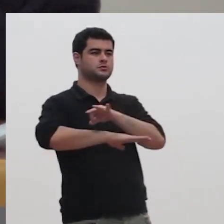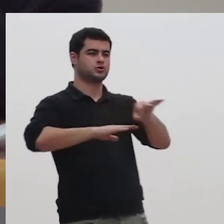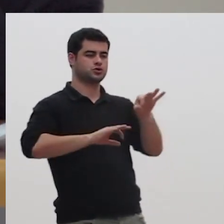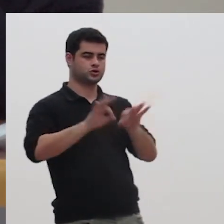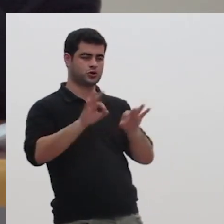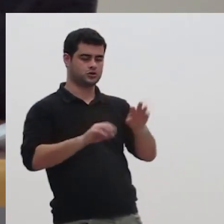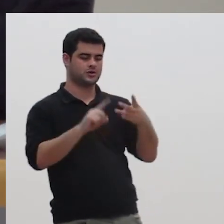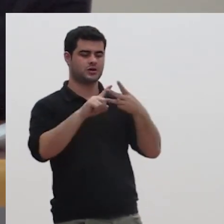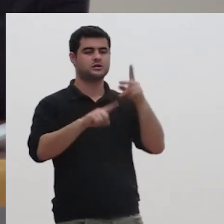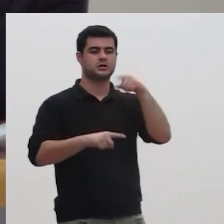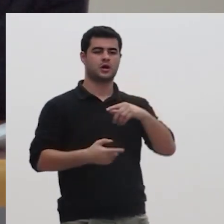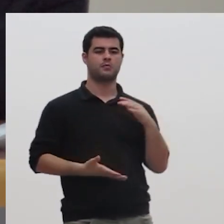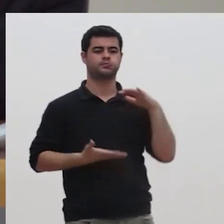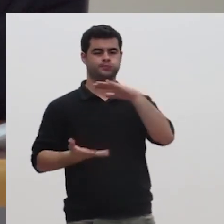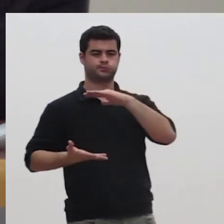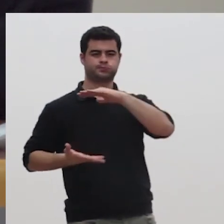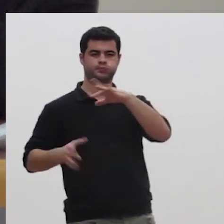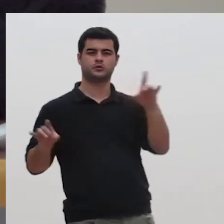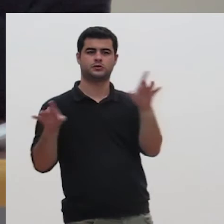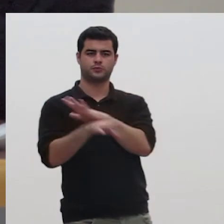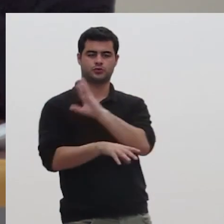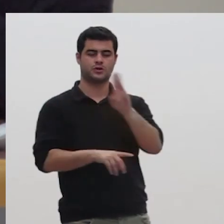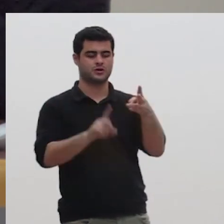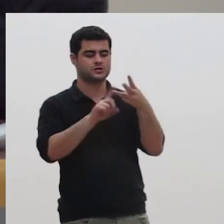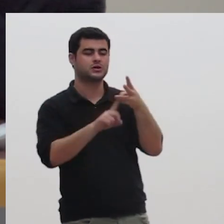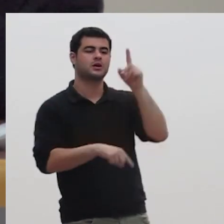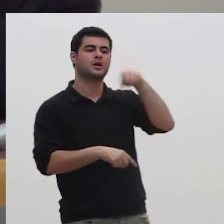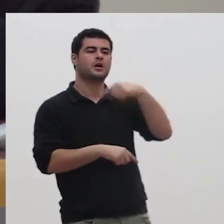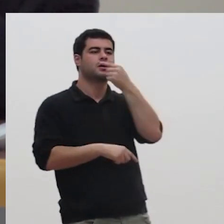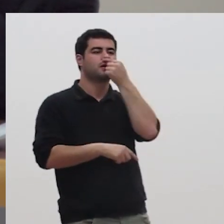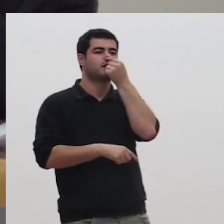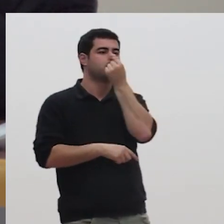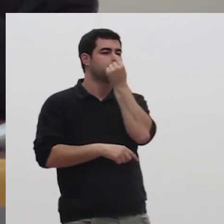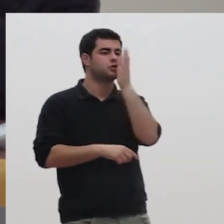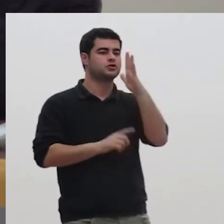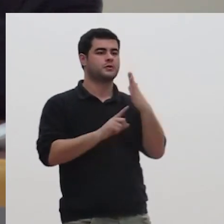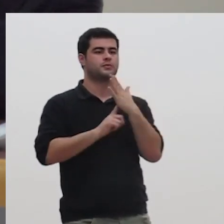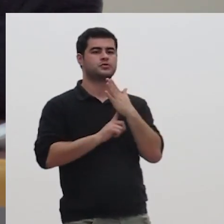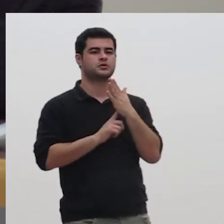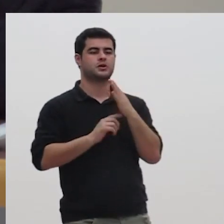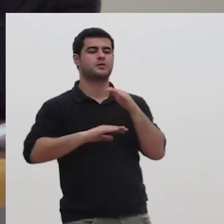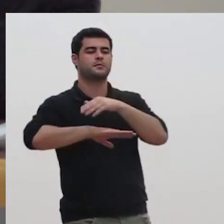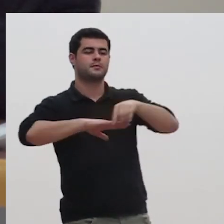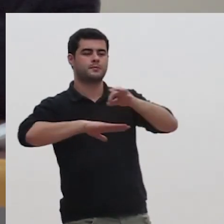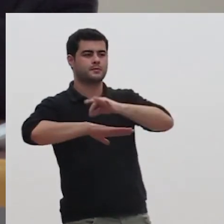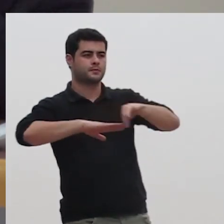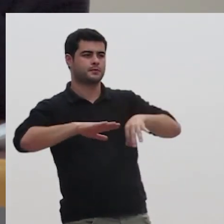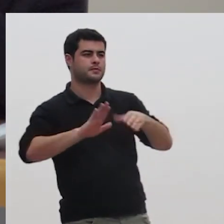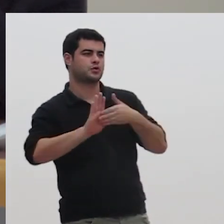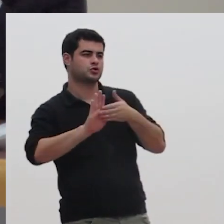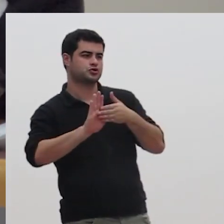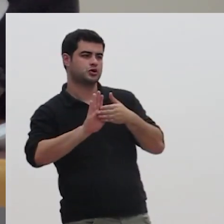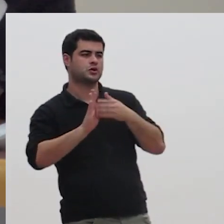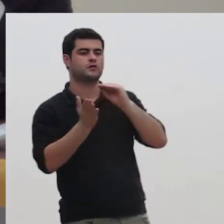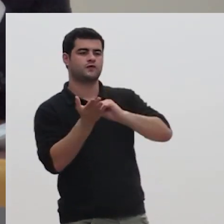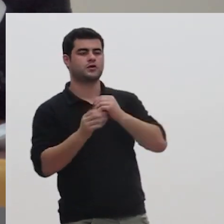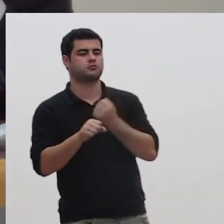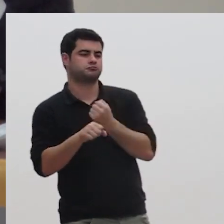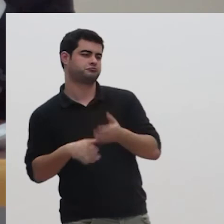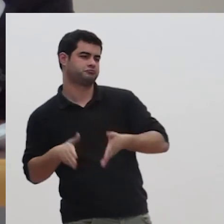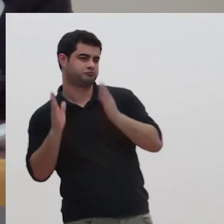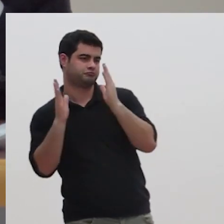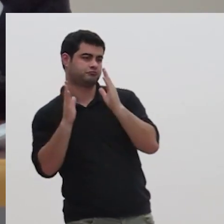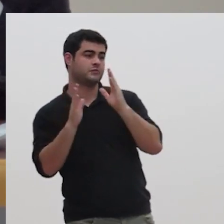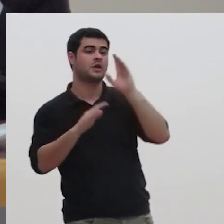caixote são os projetos depois que já foram licitados. E esse terceiro caixote, já foi licitado o projeto, e eu estou licitando a obra. Isso é